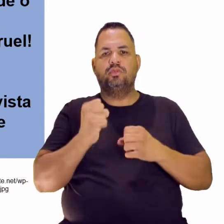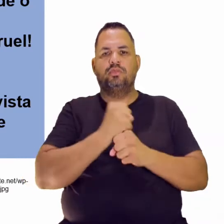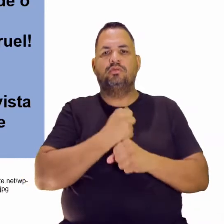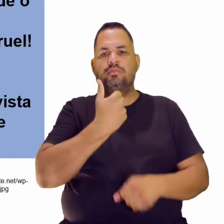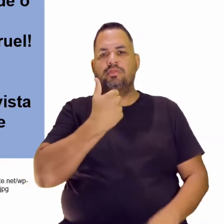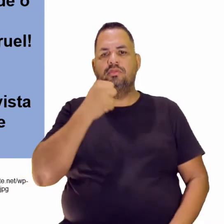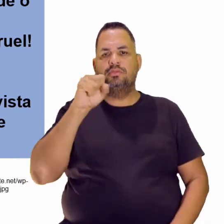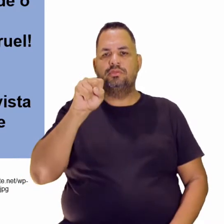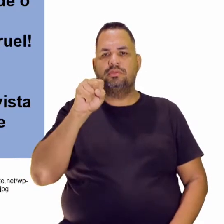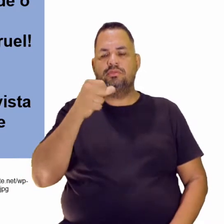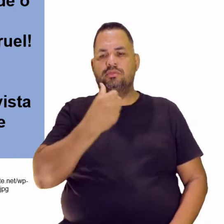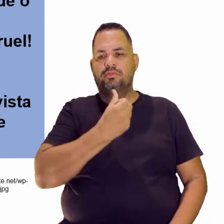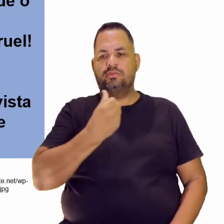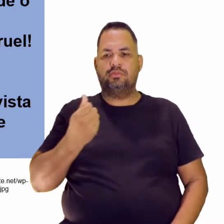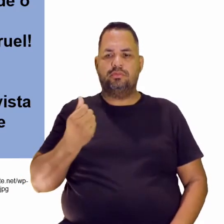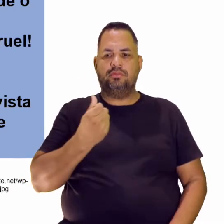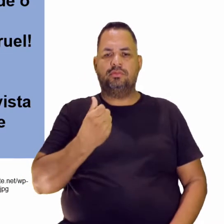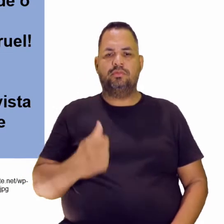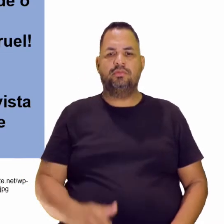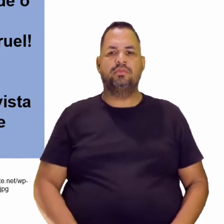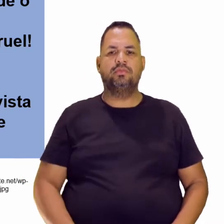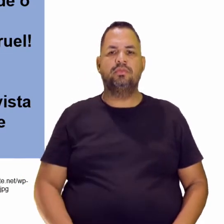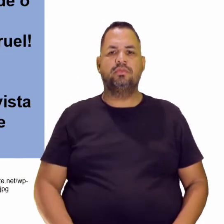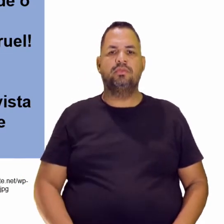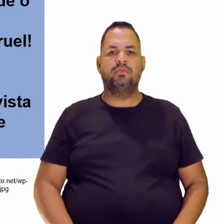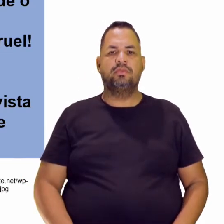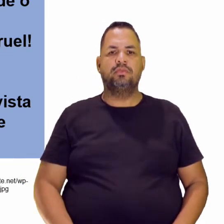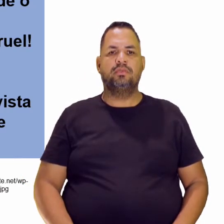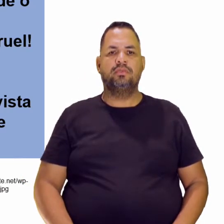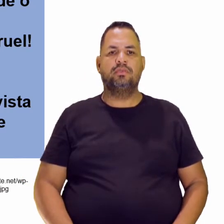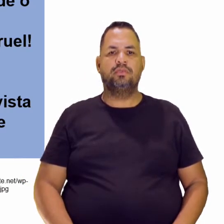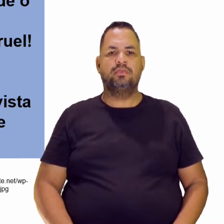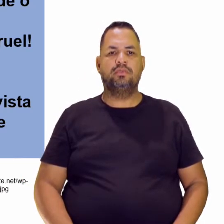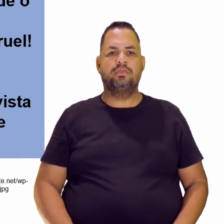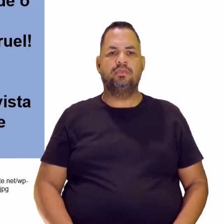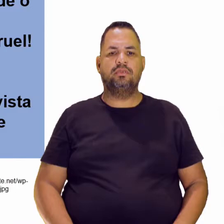1866. Aquele artista que nós mostramos lá no início, né?